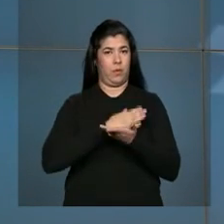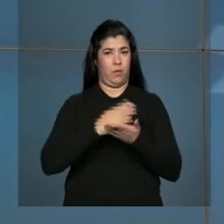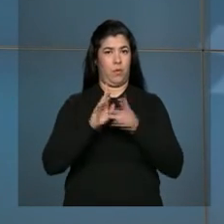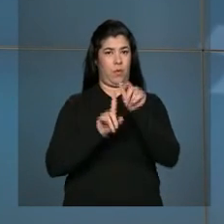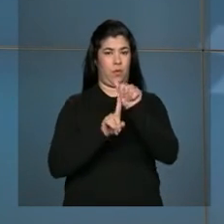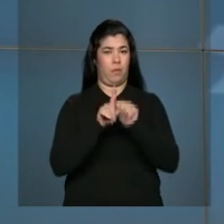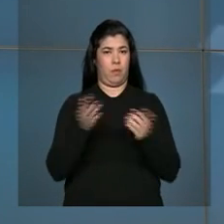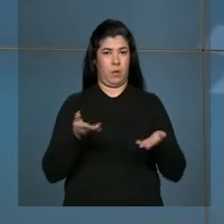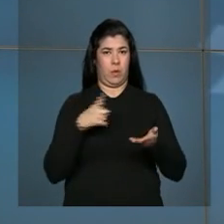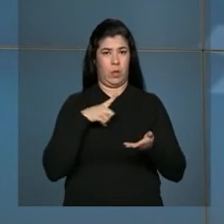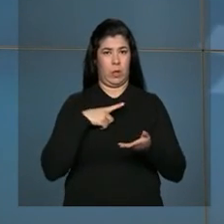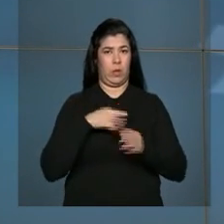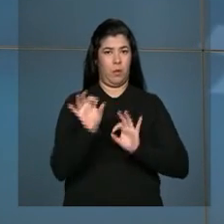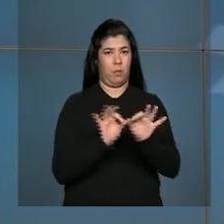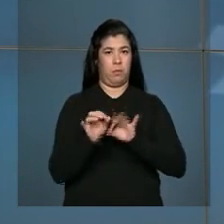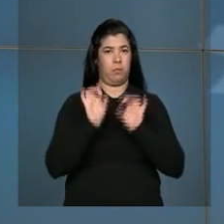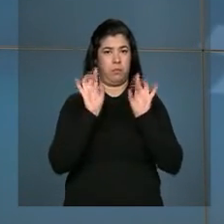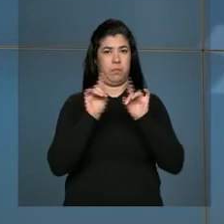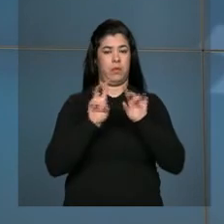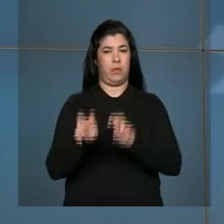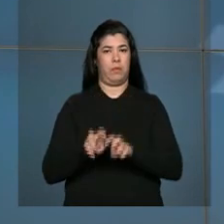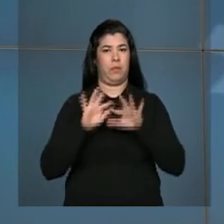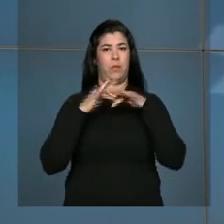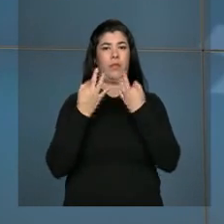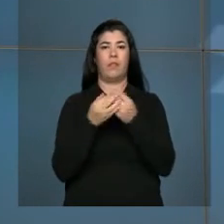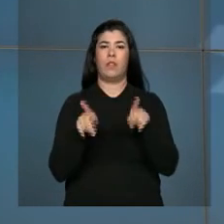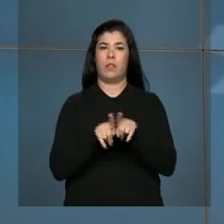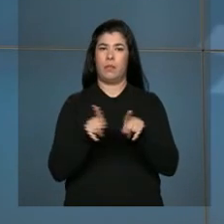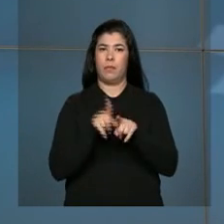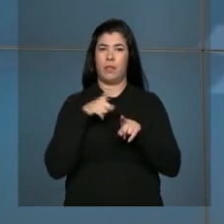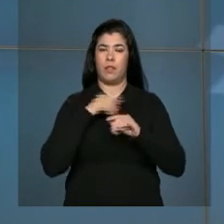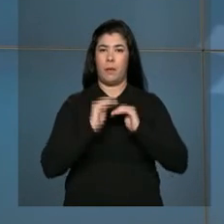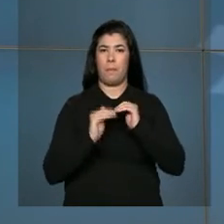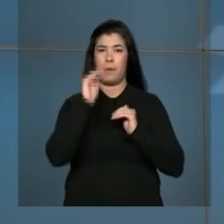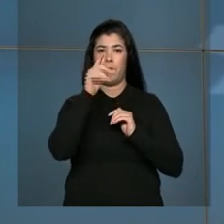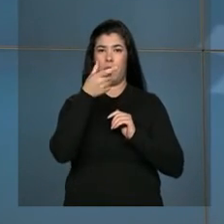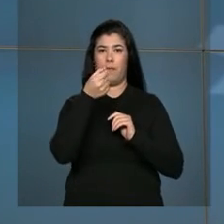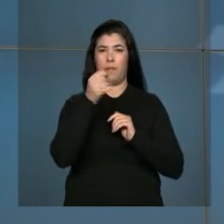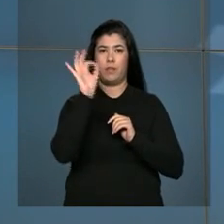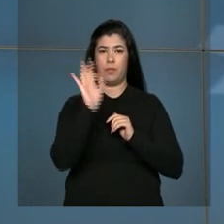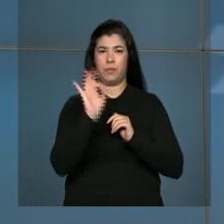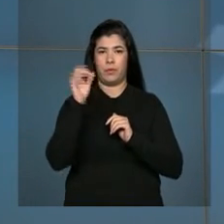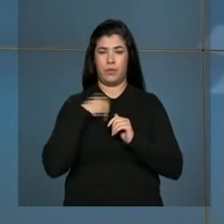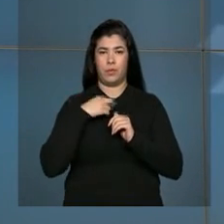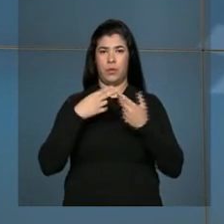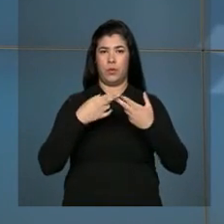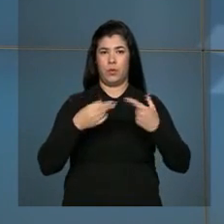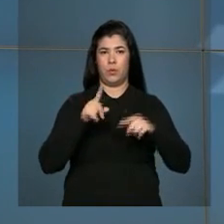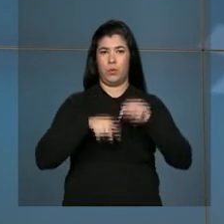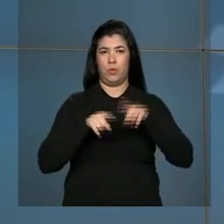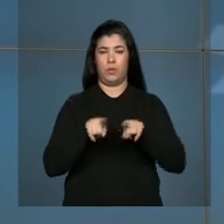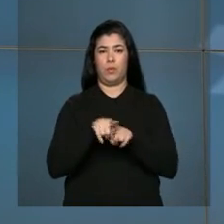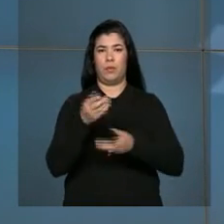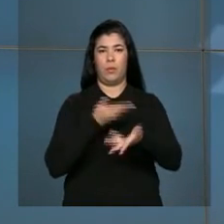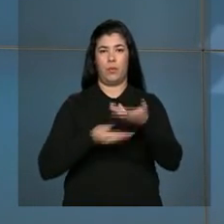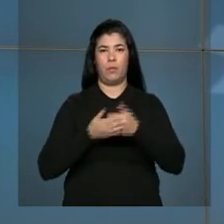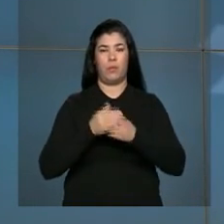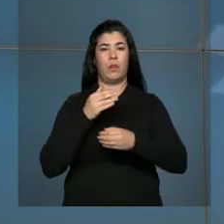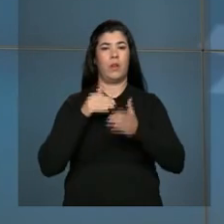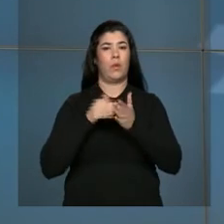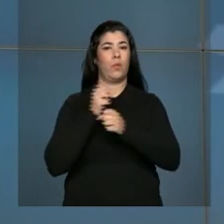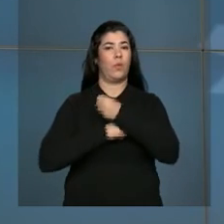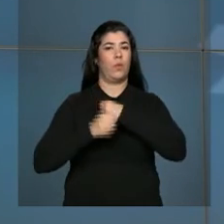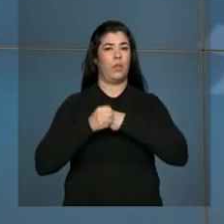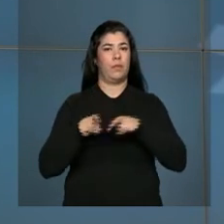Plano Específico para os Agricultores Familiares também terá um aumento de 20% nos recursos em relação à safra